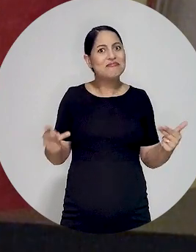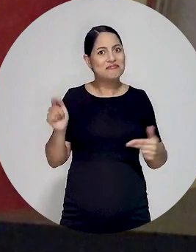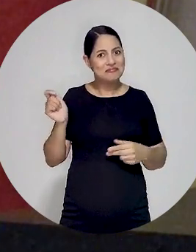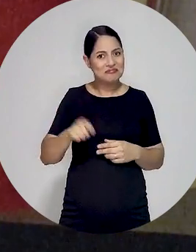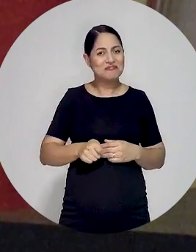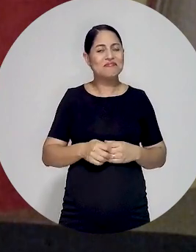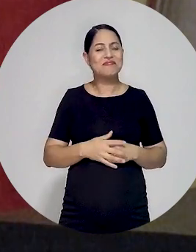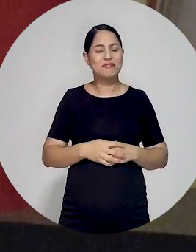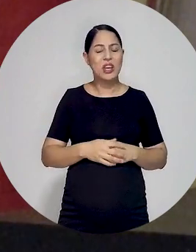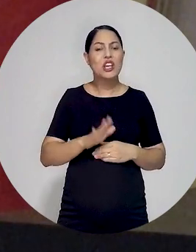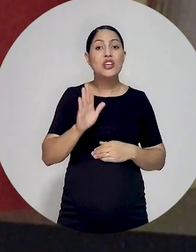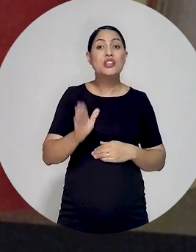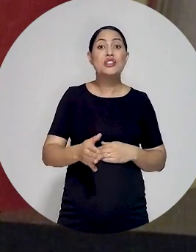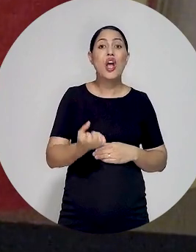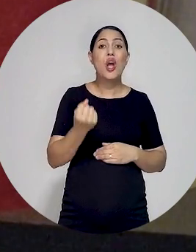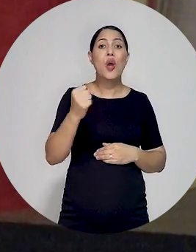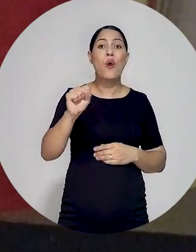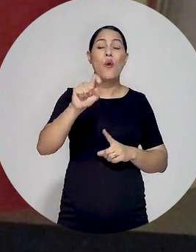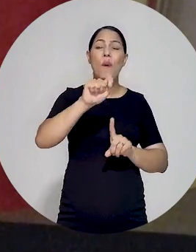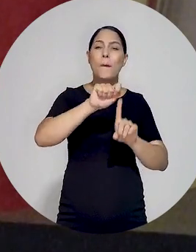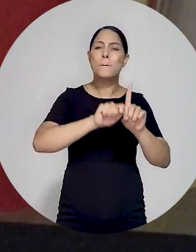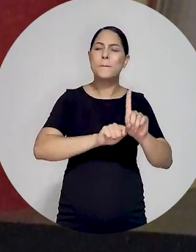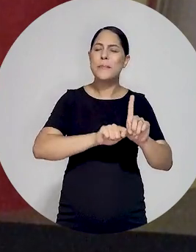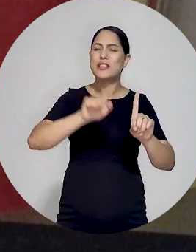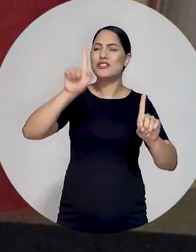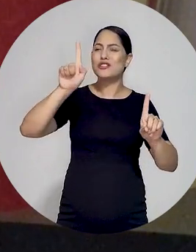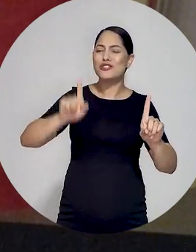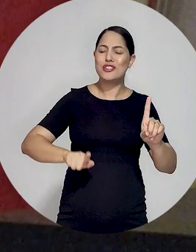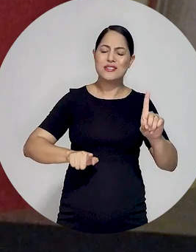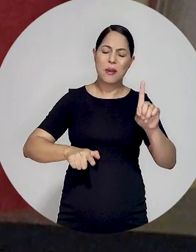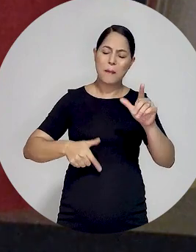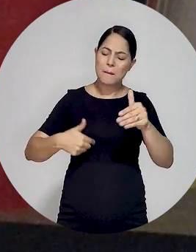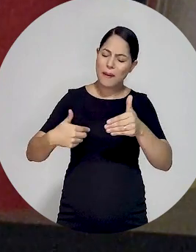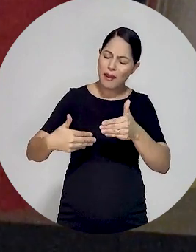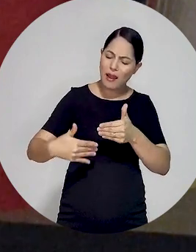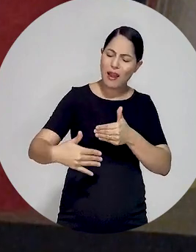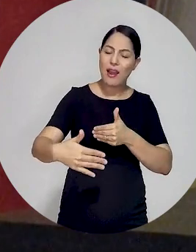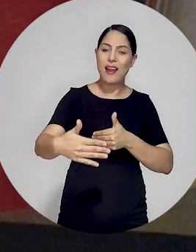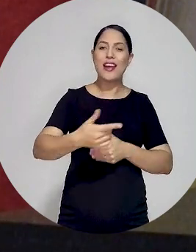bem. E nestes 8 meses de gestão,